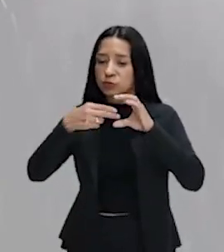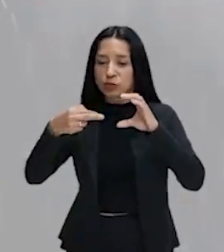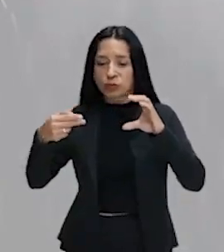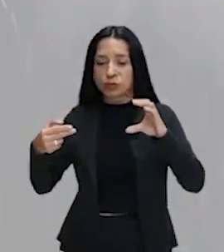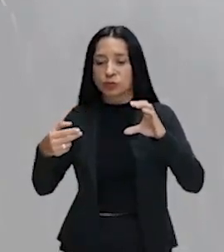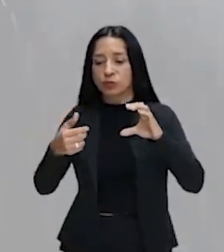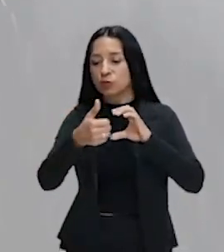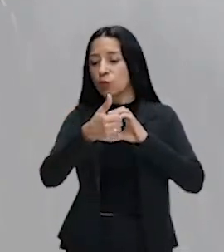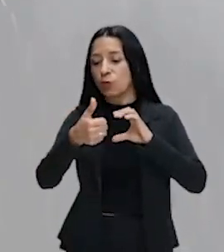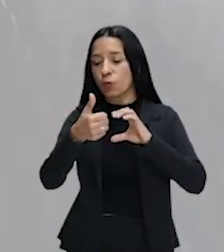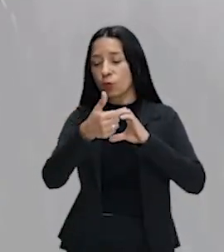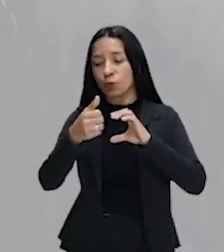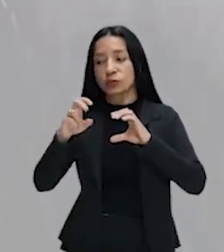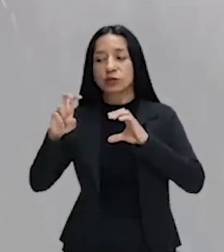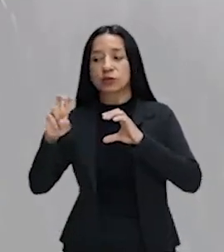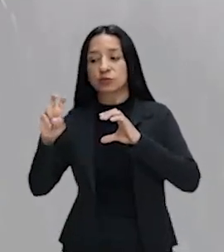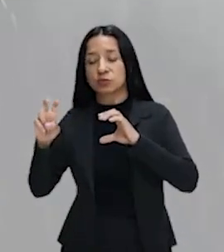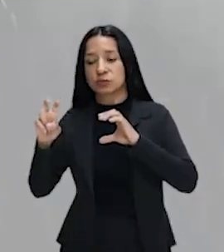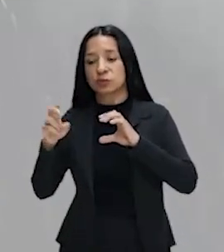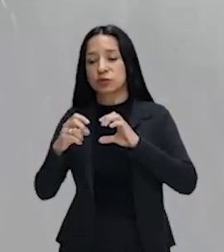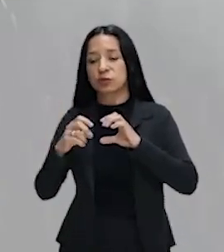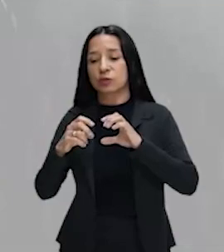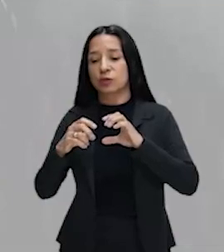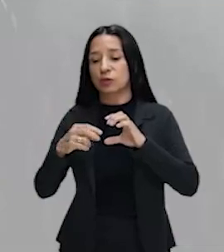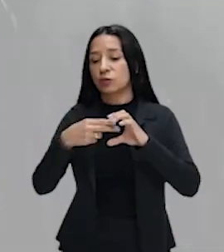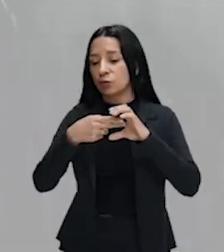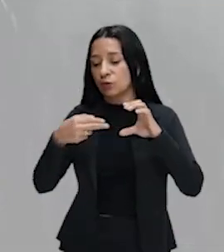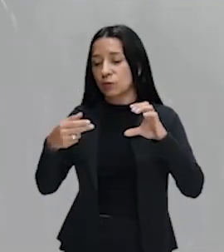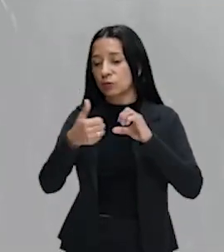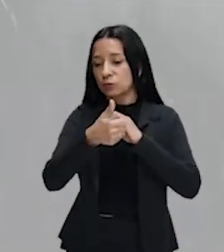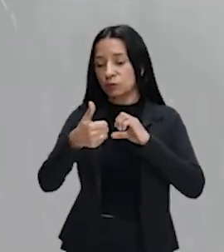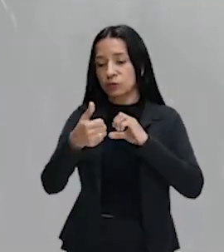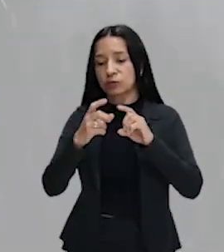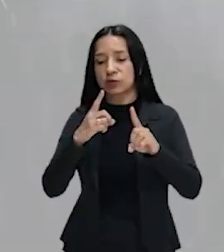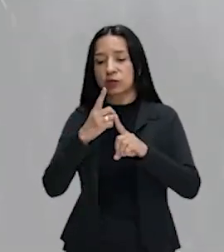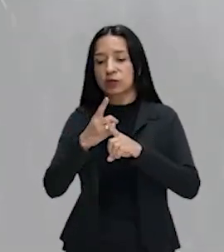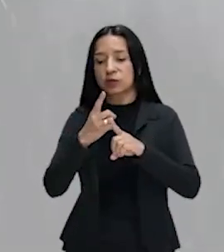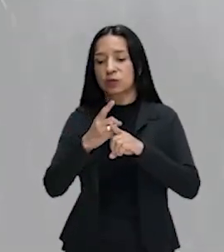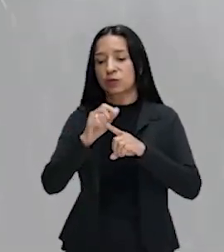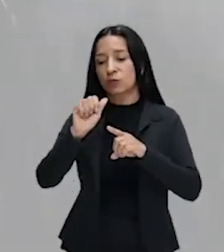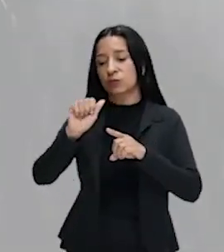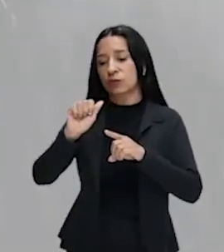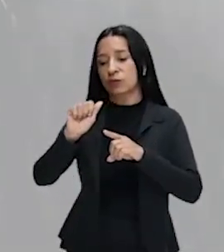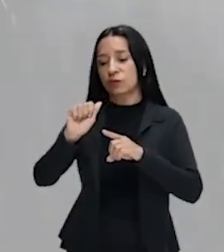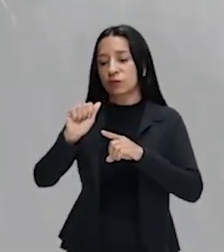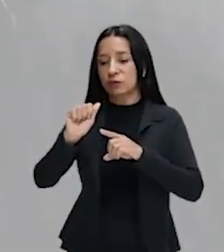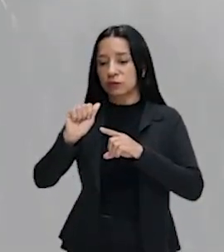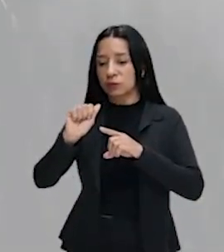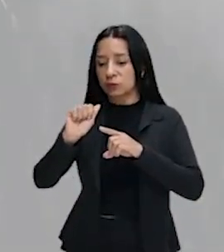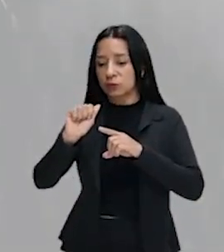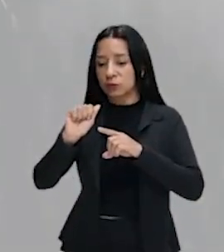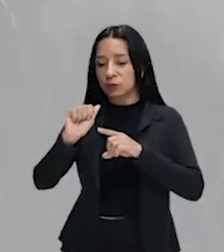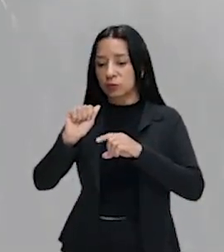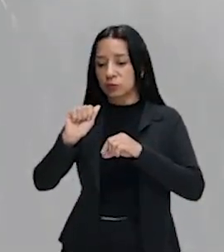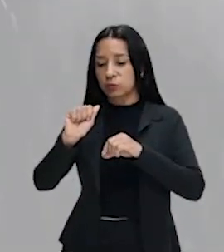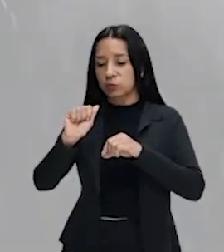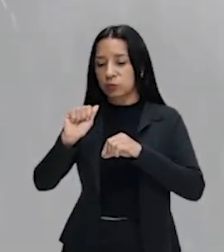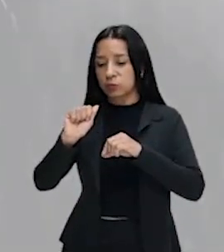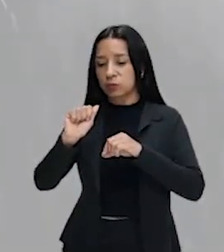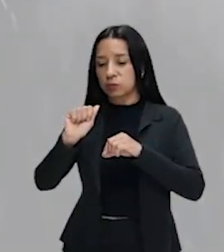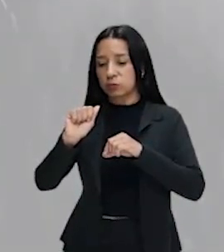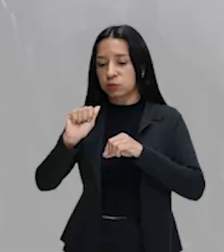5. No cromossomo 11, a gente encontra os alelos Bzão e Bzinho. O que seria, o que o